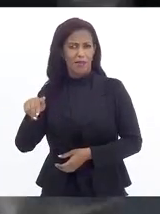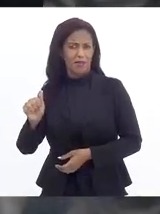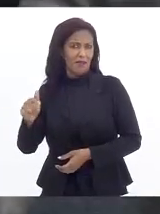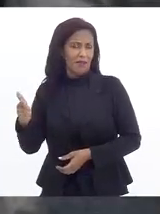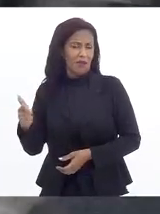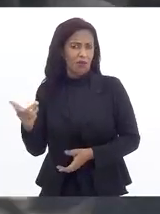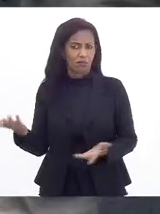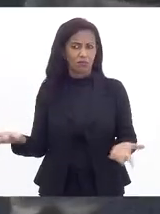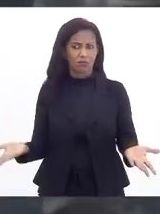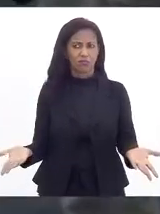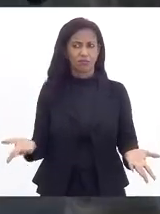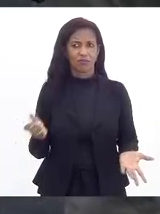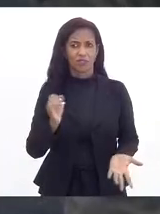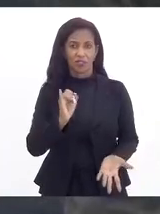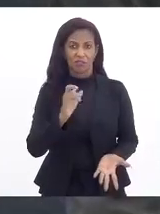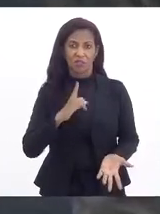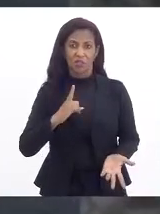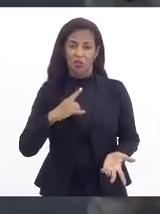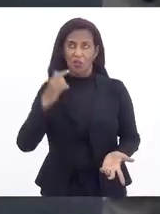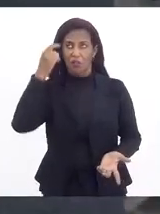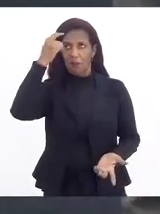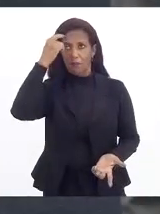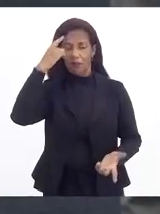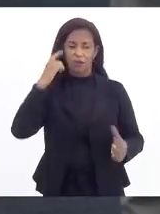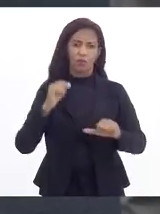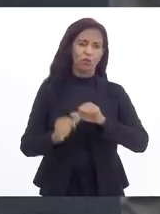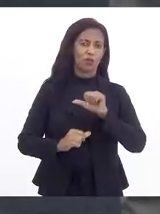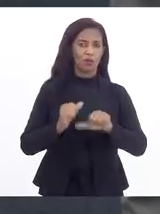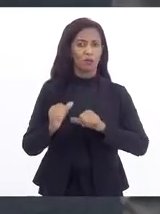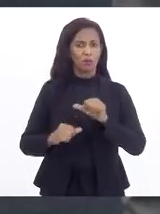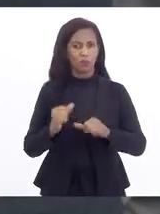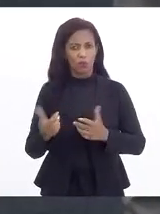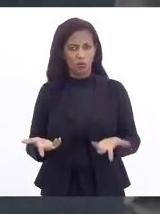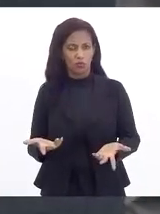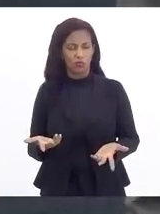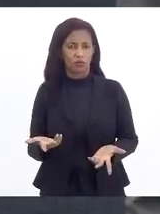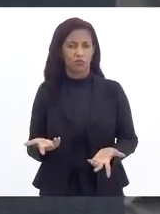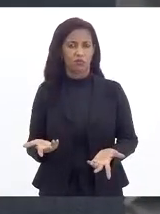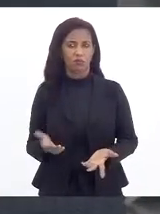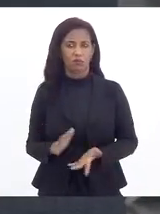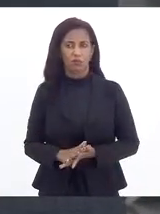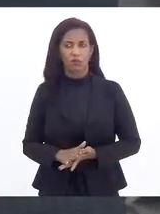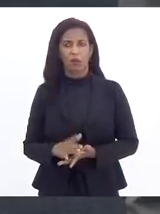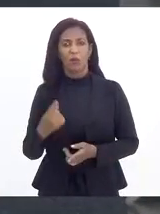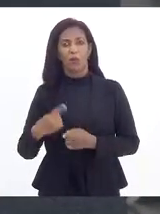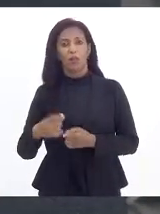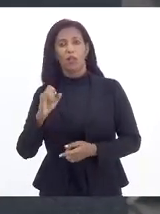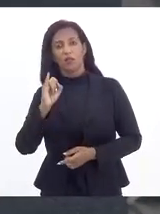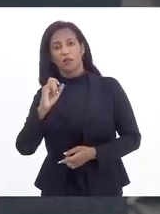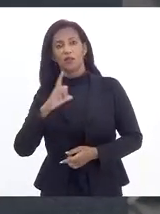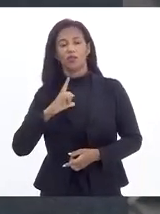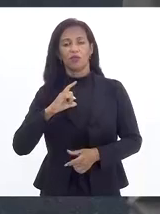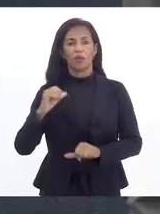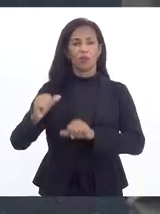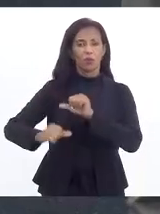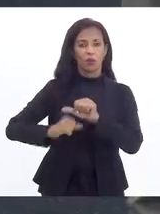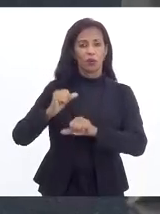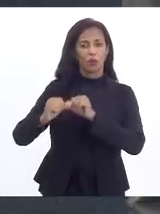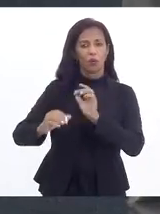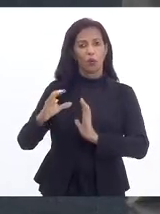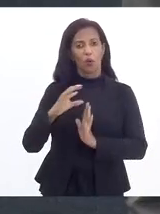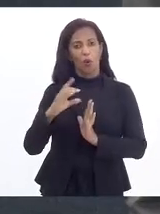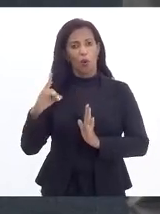Se tiver, de repente, mudo o que eu estou pensando, de repente, é federal, até porque se tiver, eu mudo o Código de Processo Penal daqui